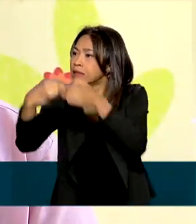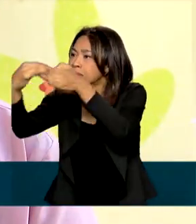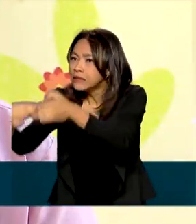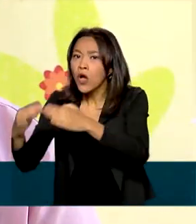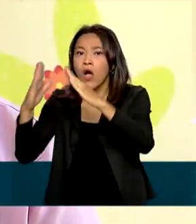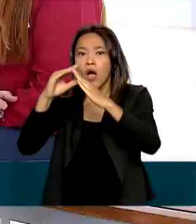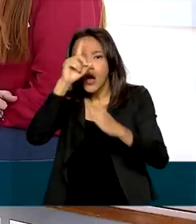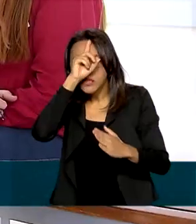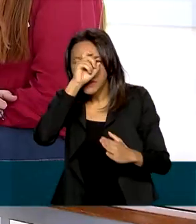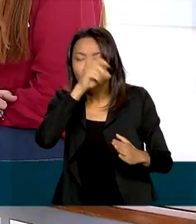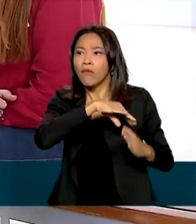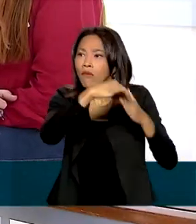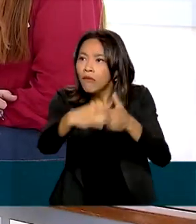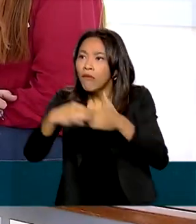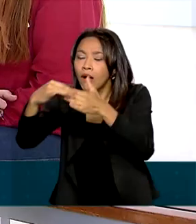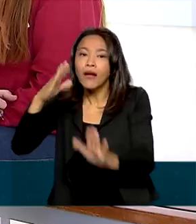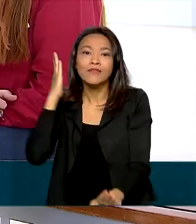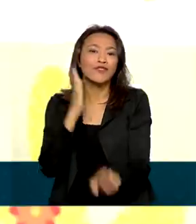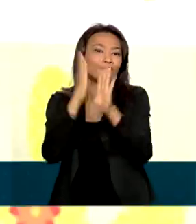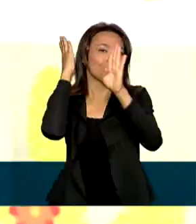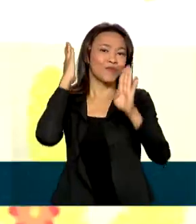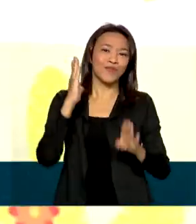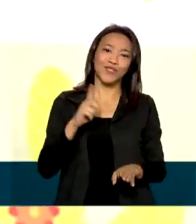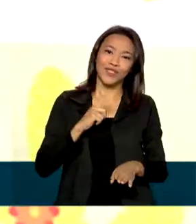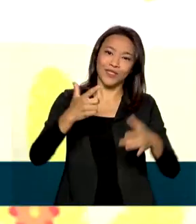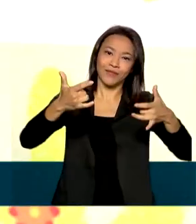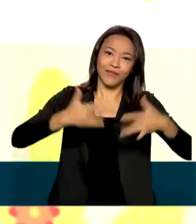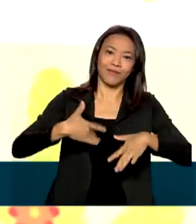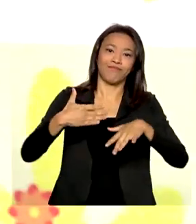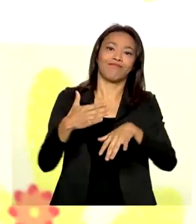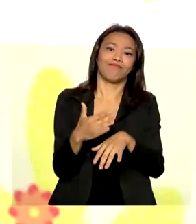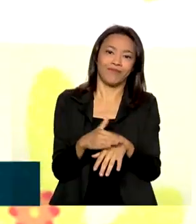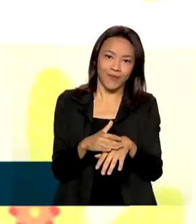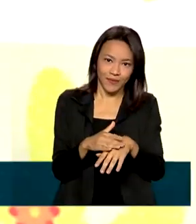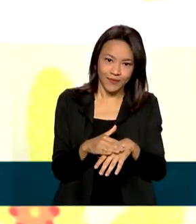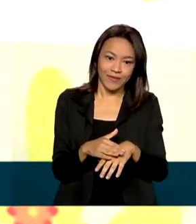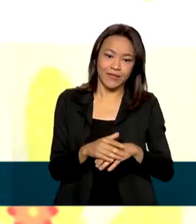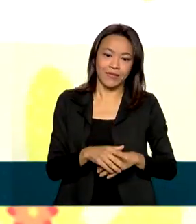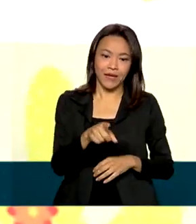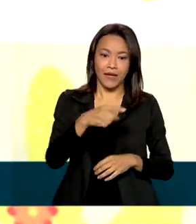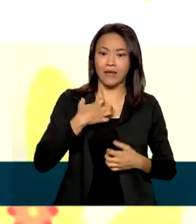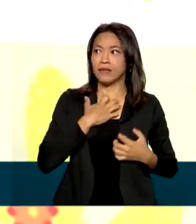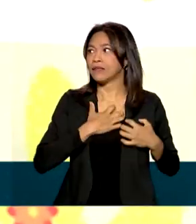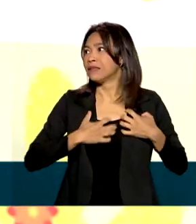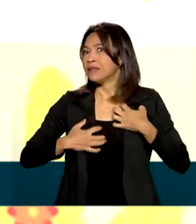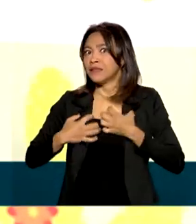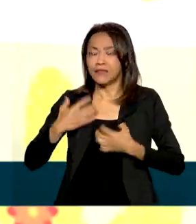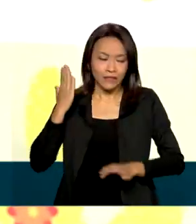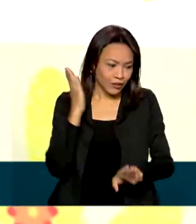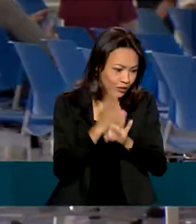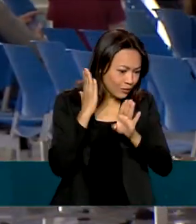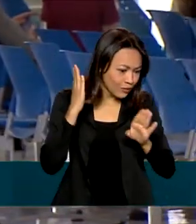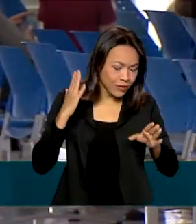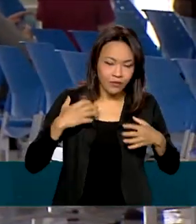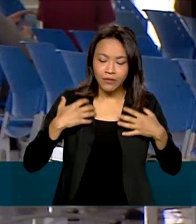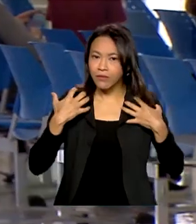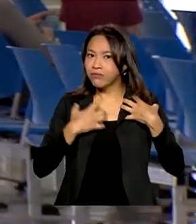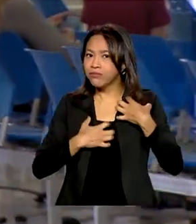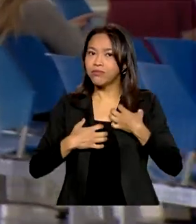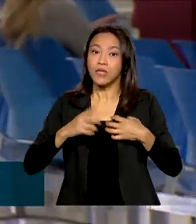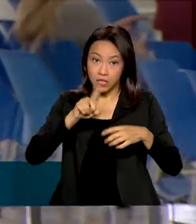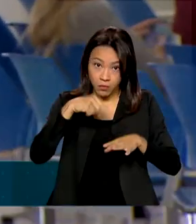descobrir que a filha tinha leucemia aguda. Desespero, angústia, medo. Para mim foi desesperador.